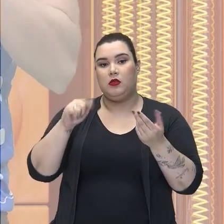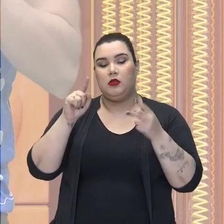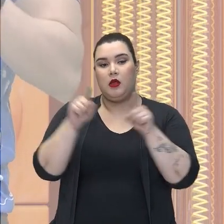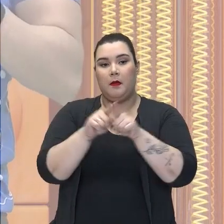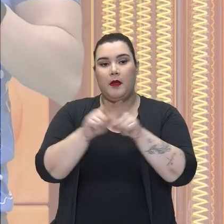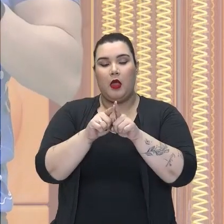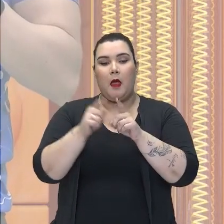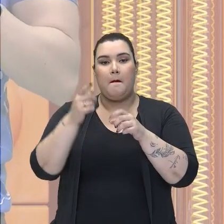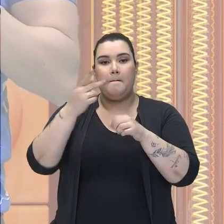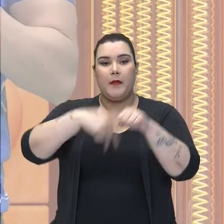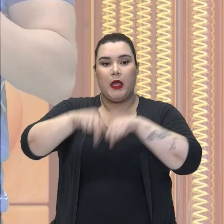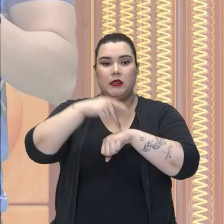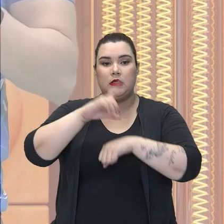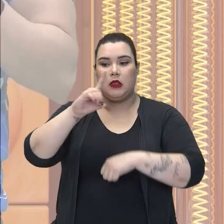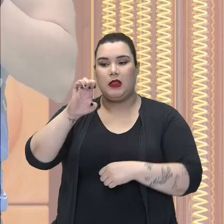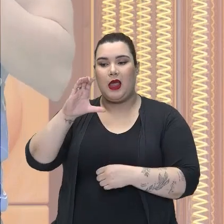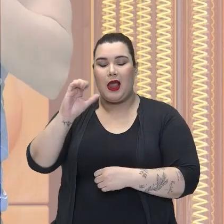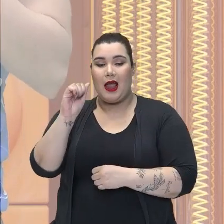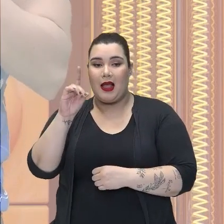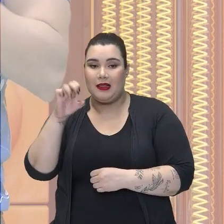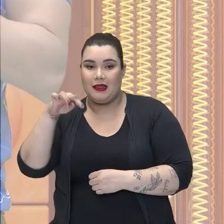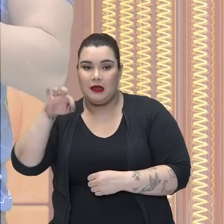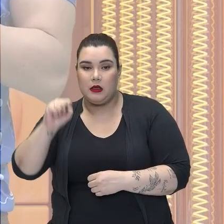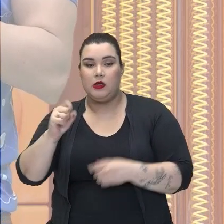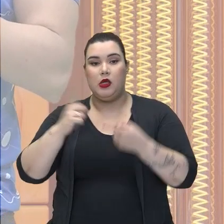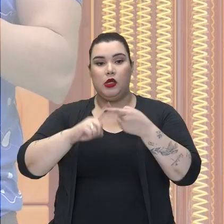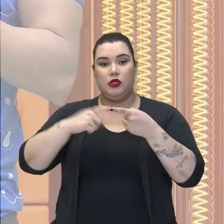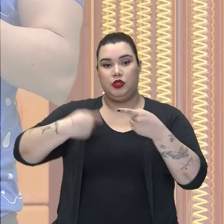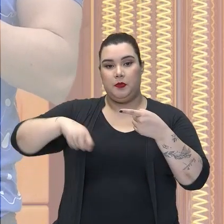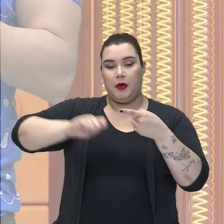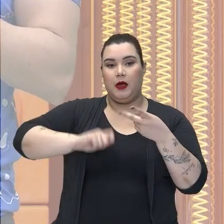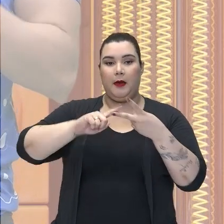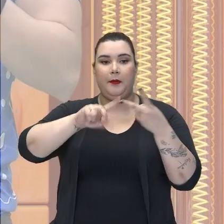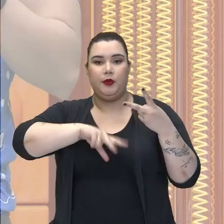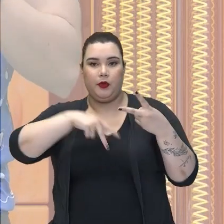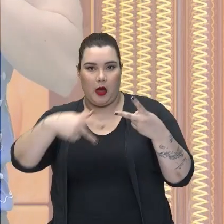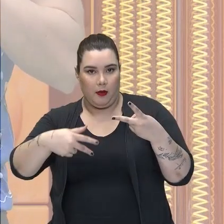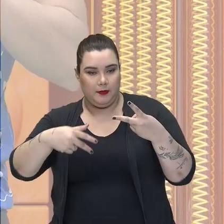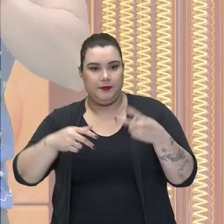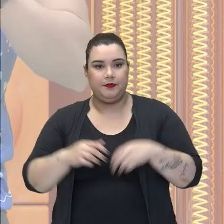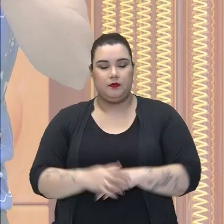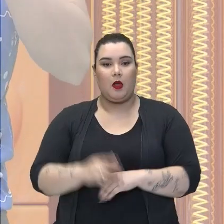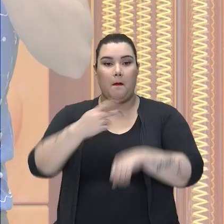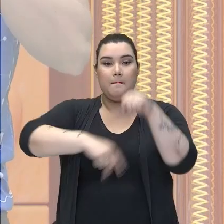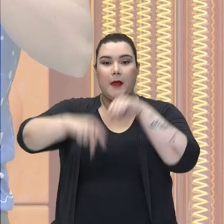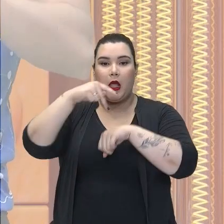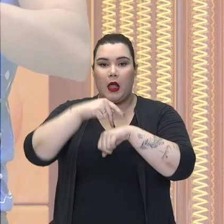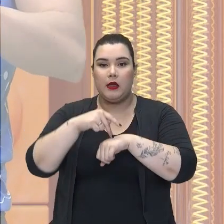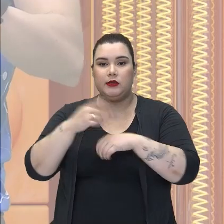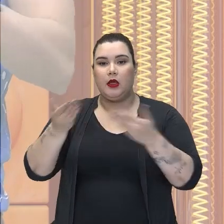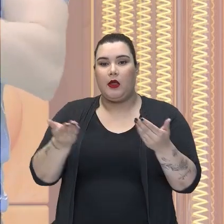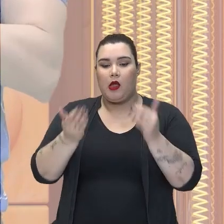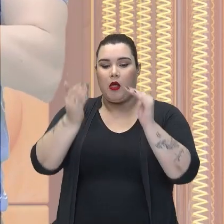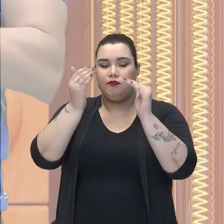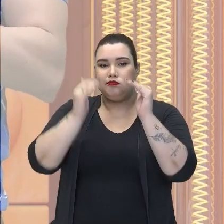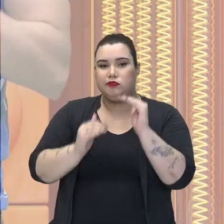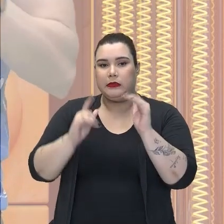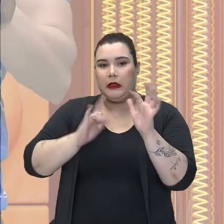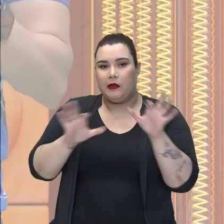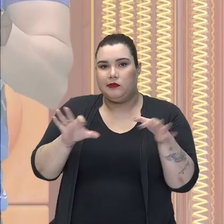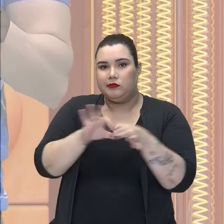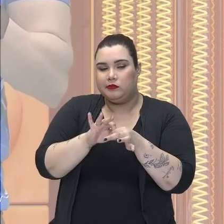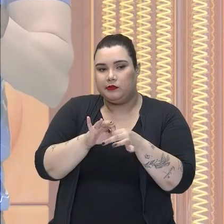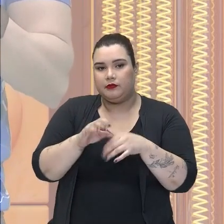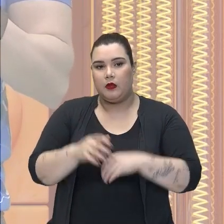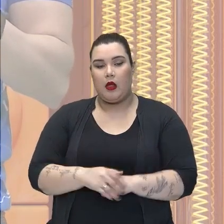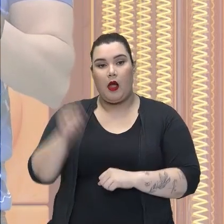também Portugal, certo? Quem eram as periferias do sistema, né? Aqueles países que eram mais secundários dentro dessa realidade.